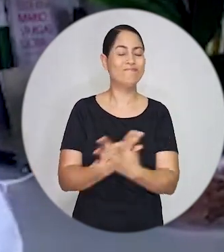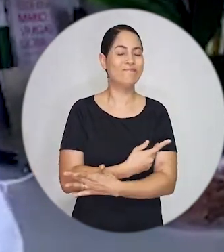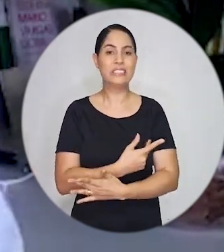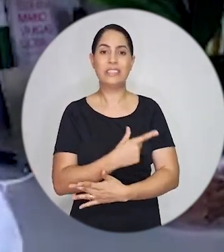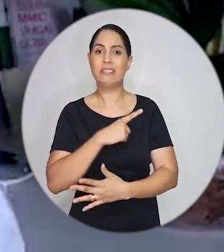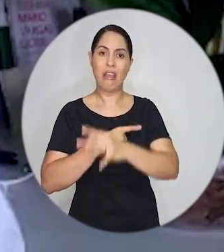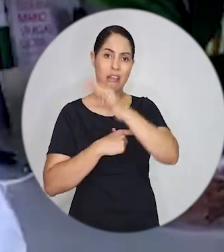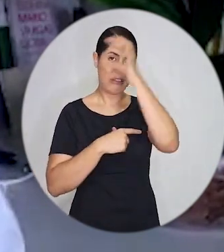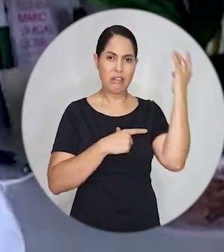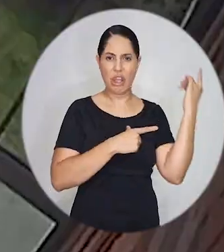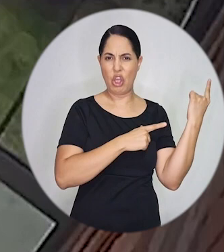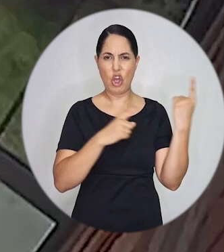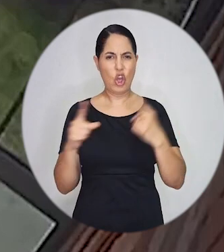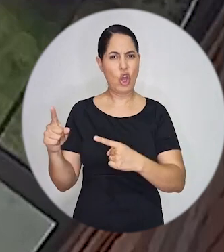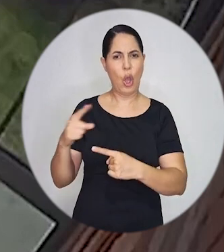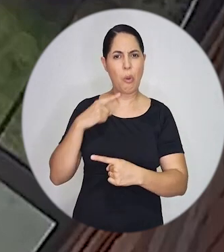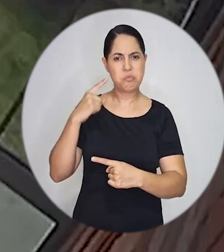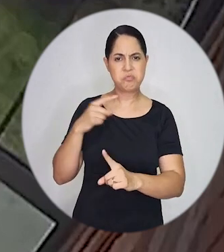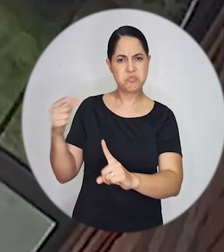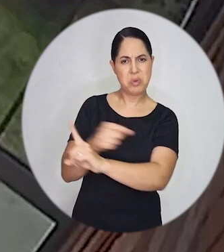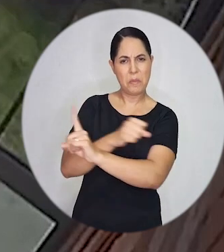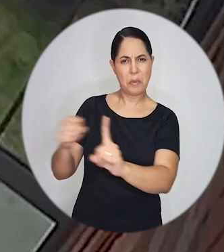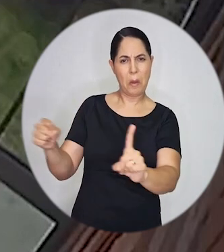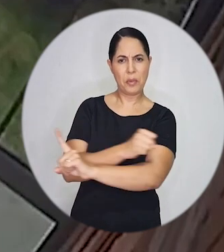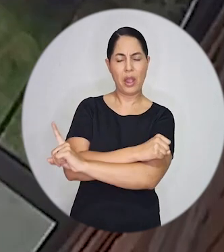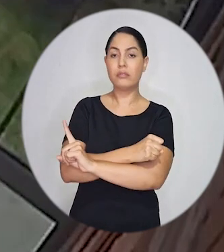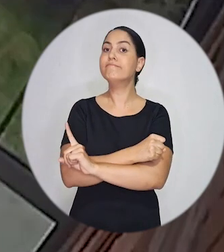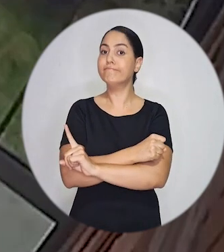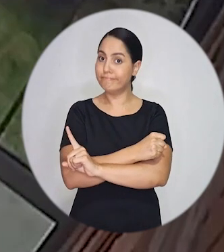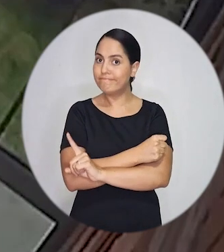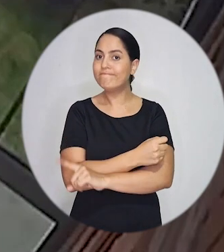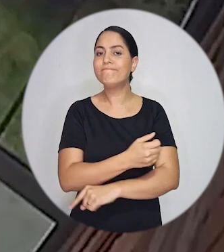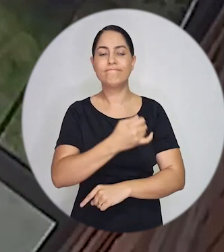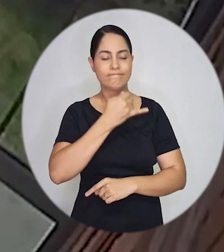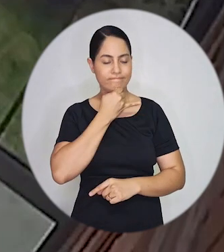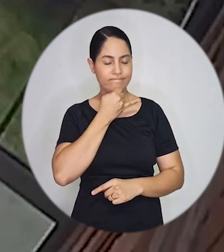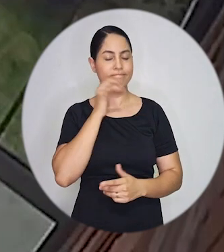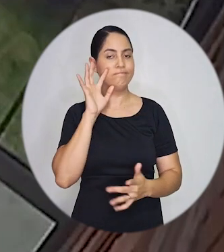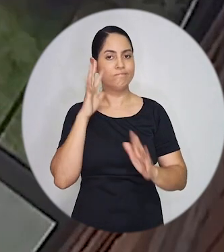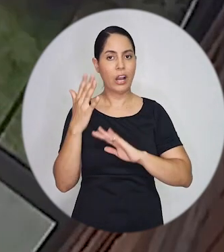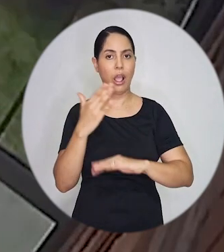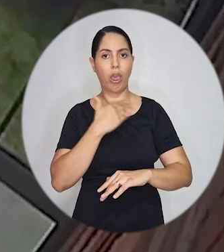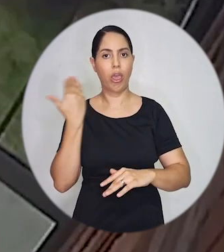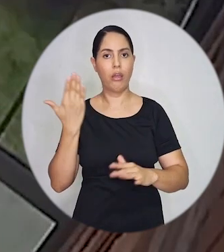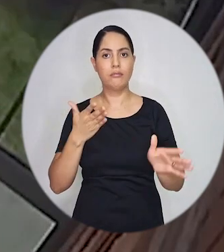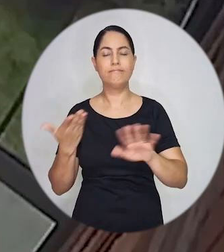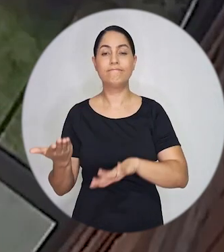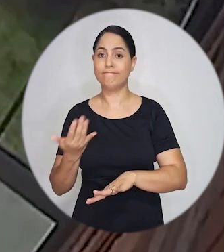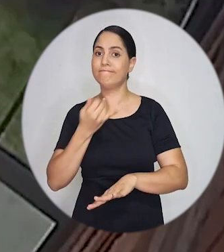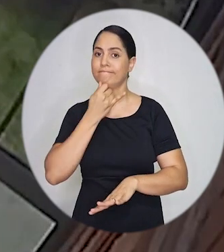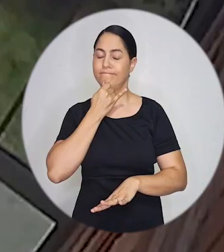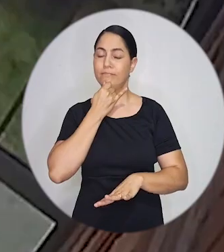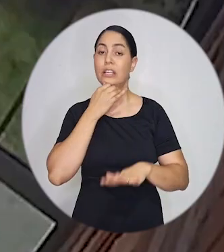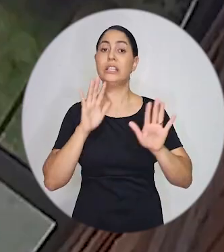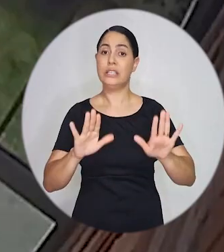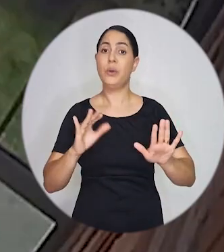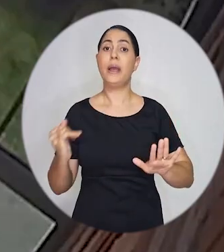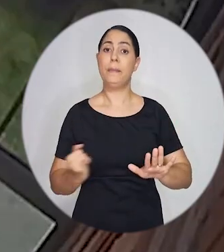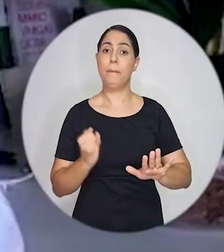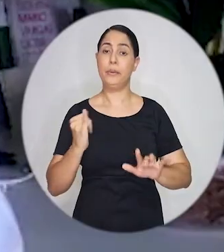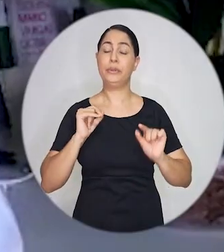aí várias ações de próprios clientes contra advogados que geram violência física e infelizmente levam até a